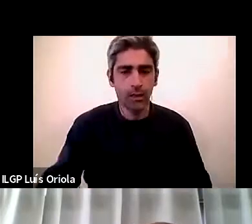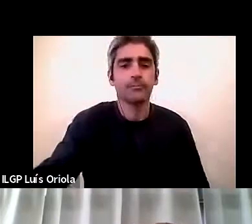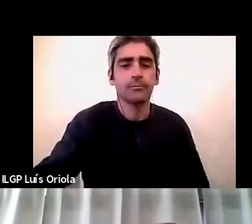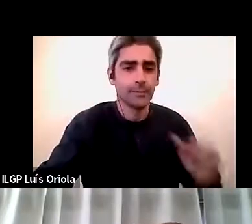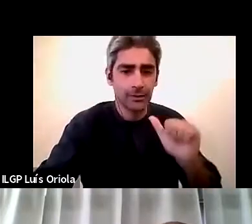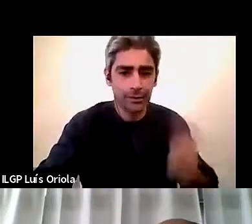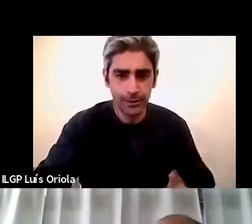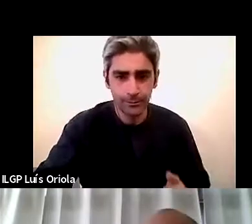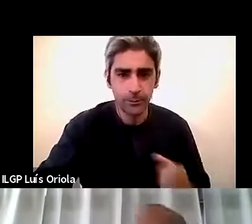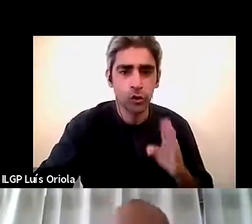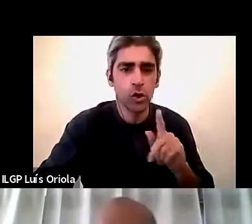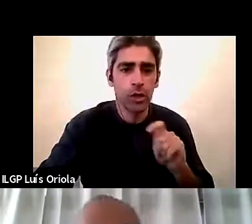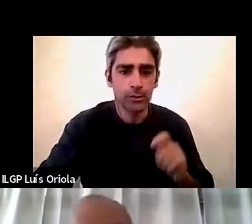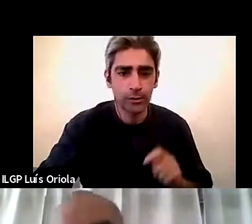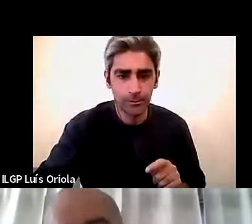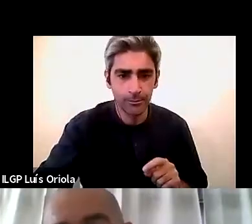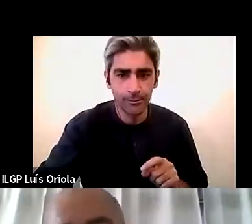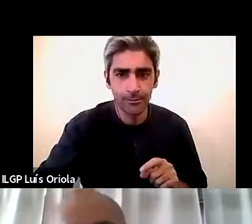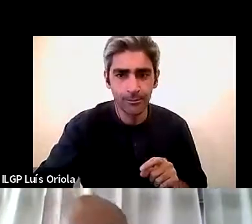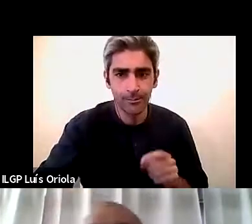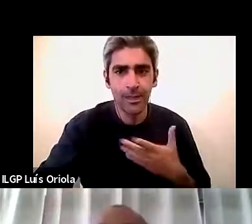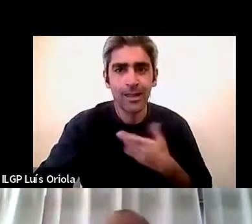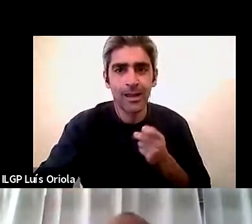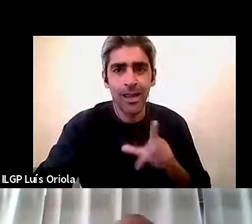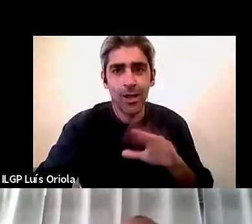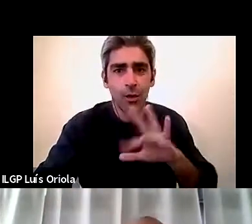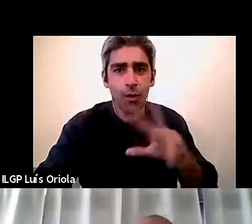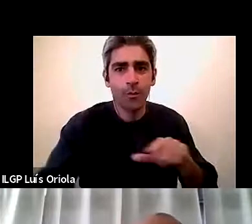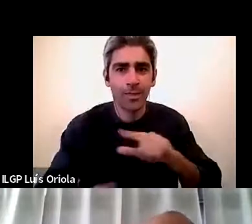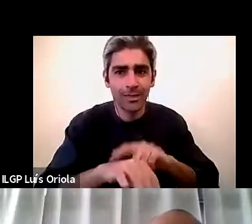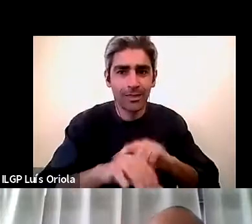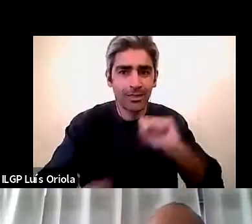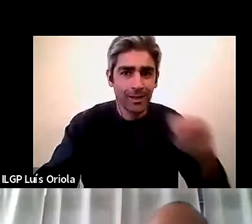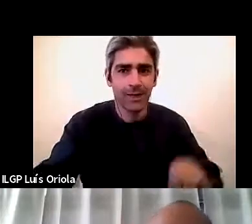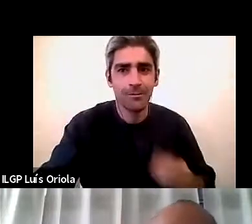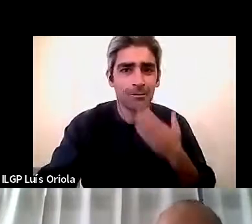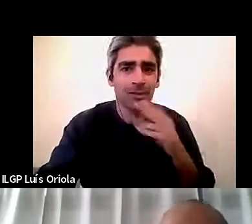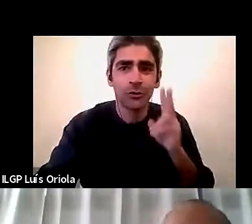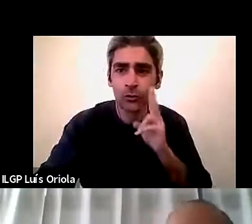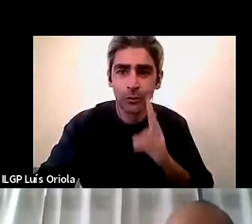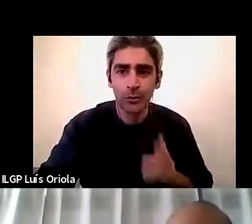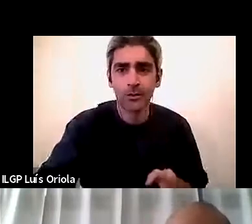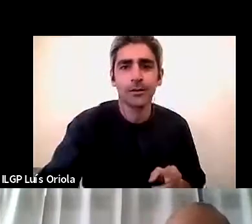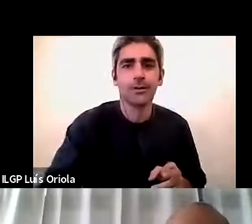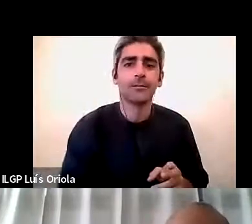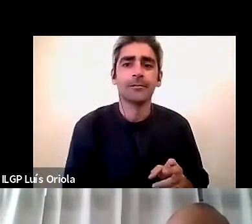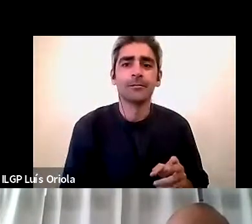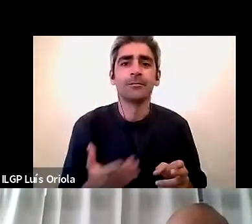Certo. Jorge, o Daniel roubou-lhe o tempo. Peço desculpa, Jorge. Eu peço muito sinteticamente se